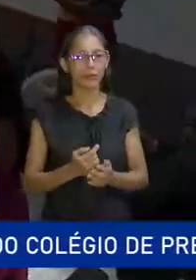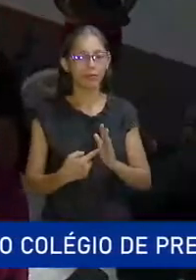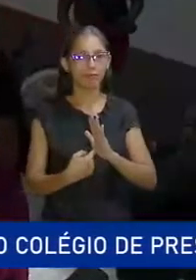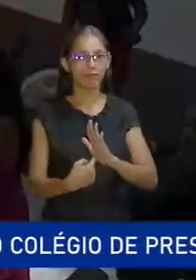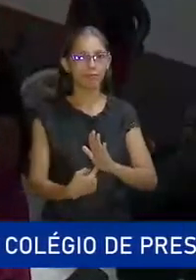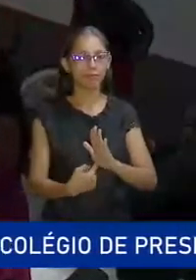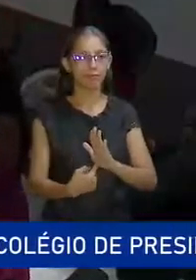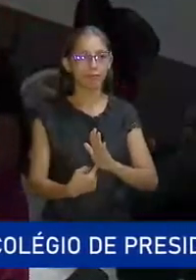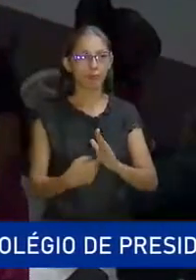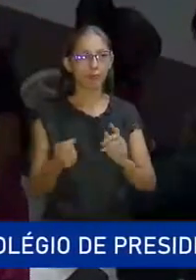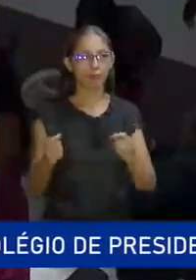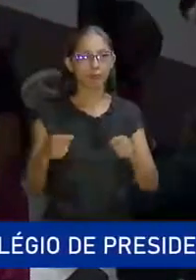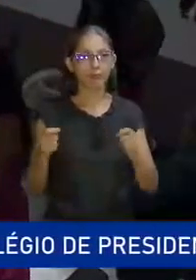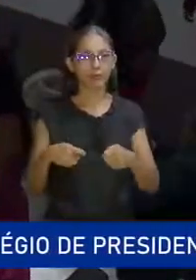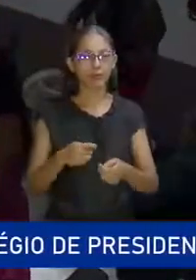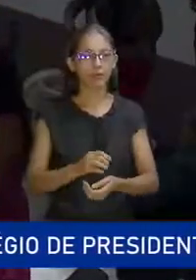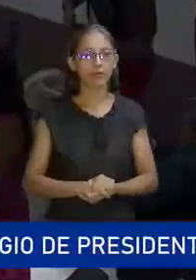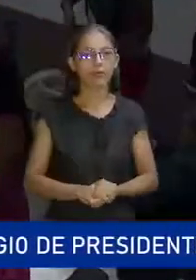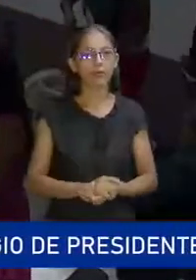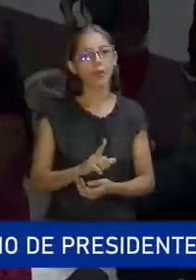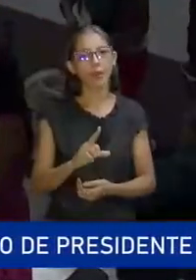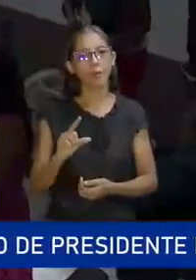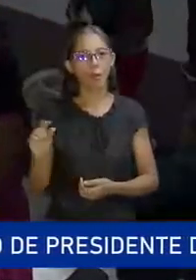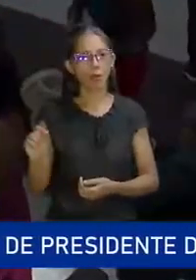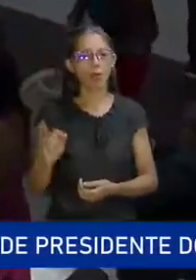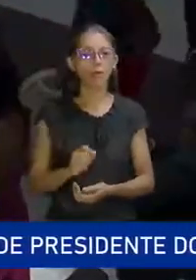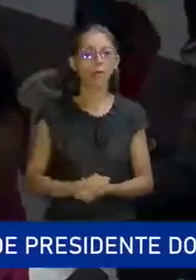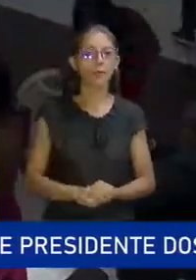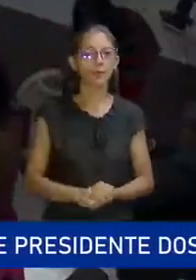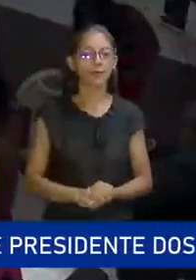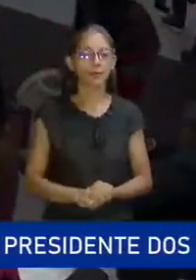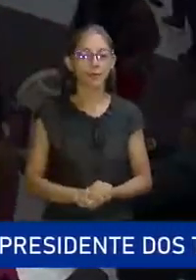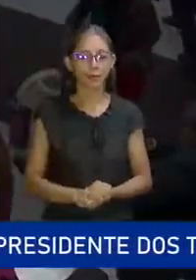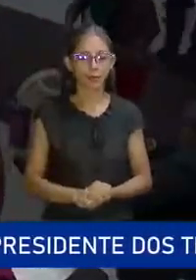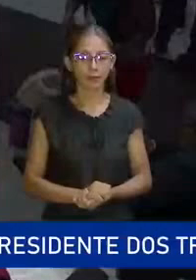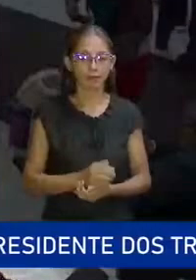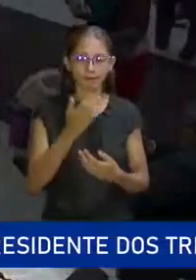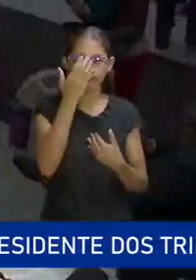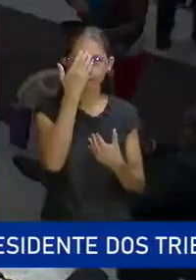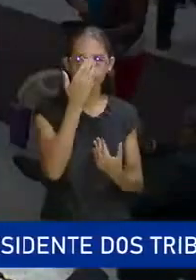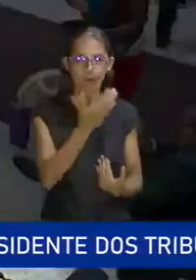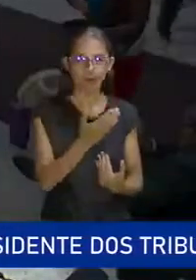E fazer a sua saída. Muito obrigada.